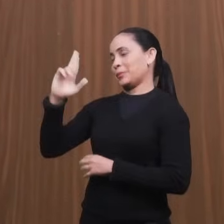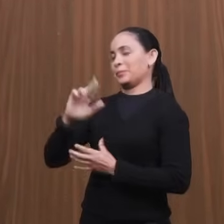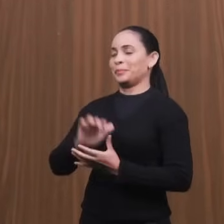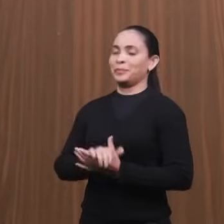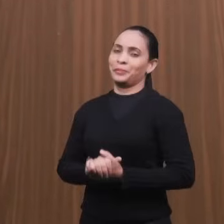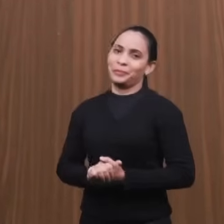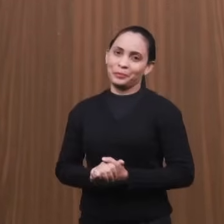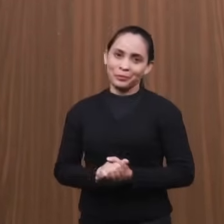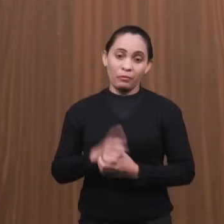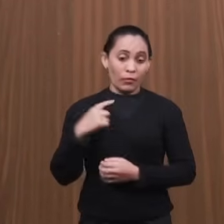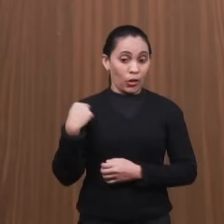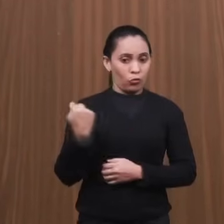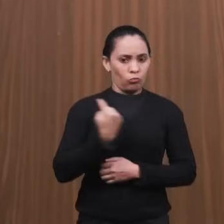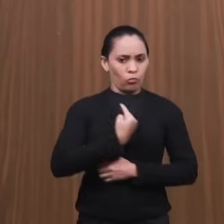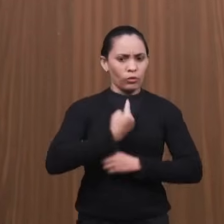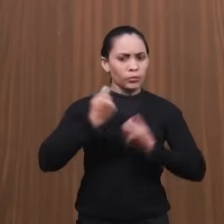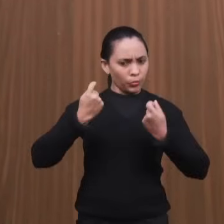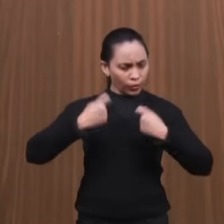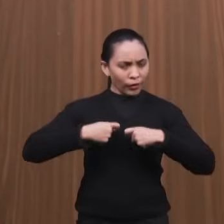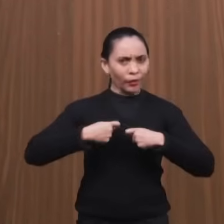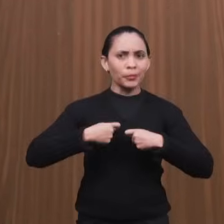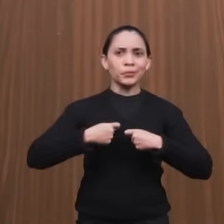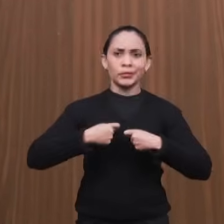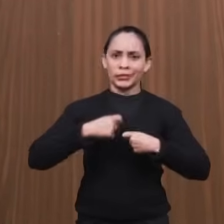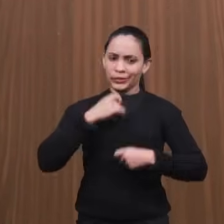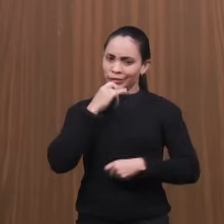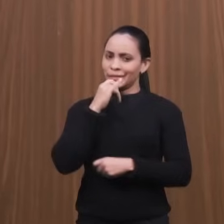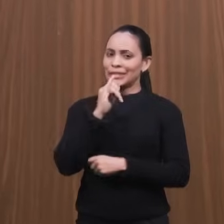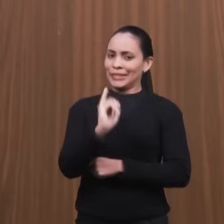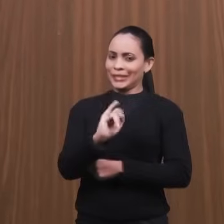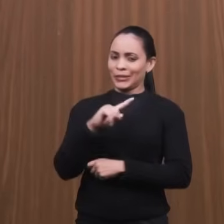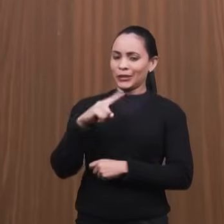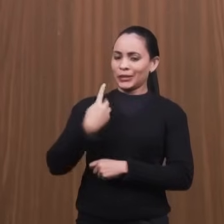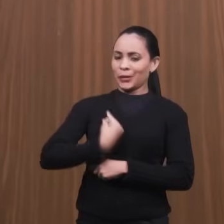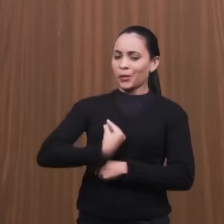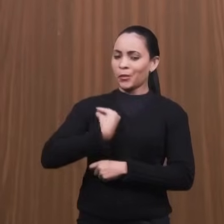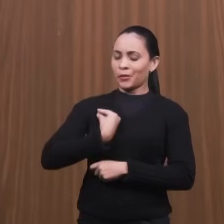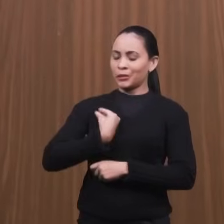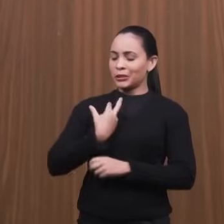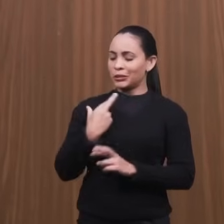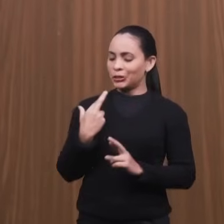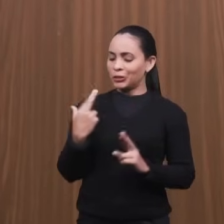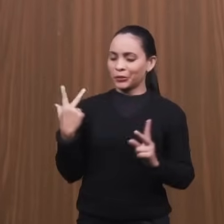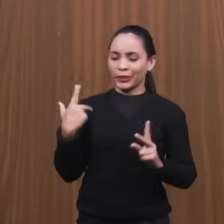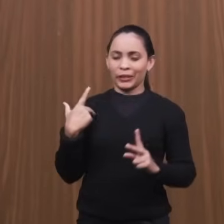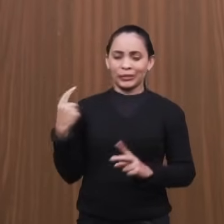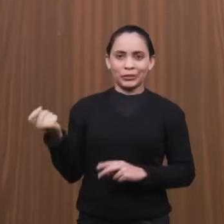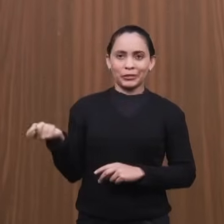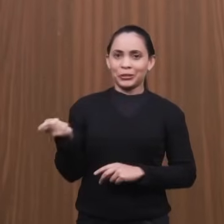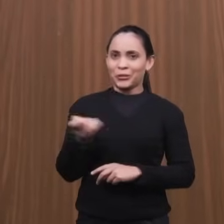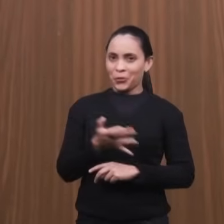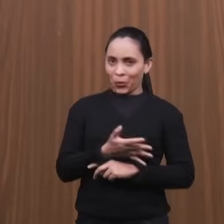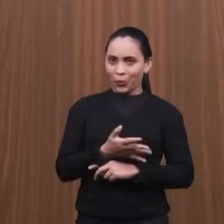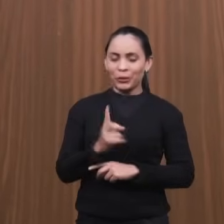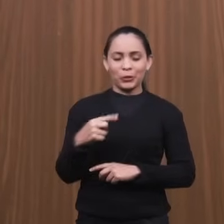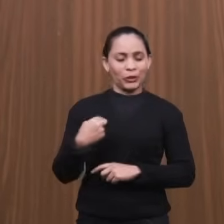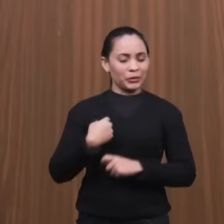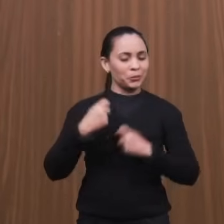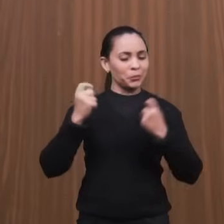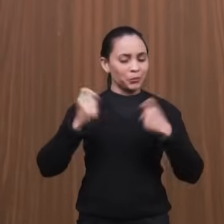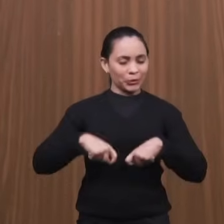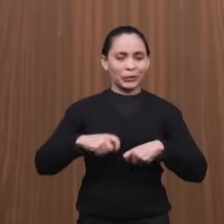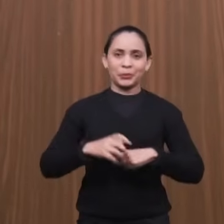nosso Deus. Nós podemos dizer que temos uma nova forma de vida. Nós podemos